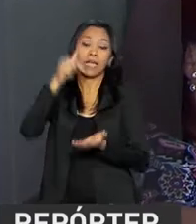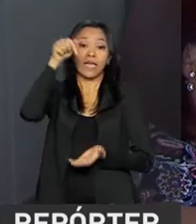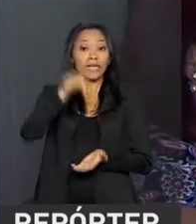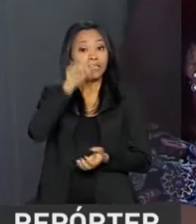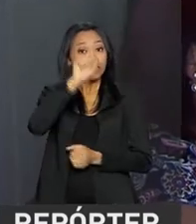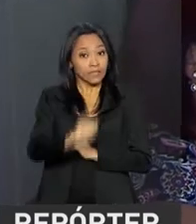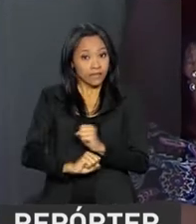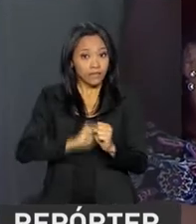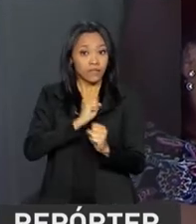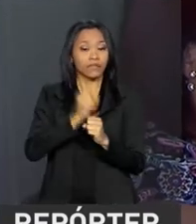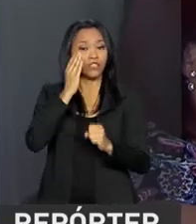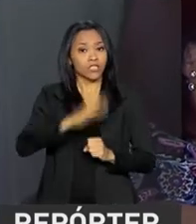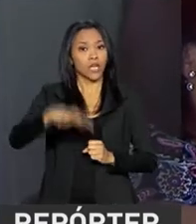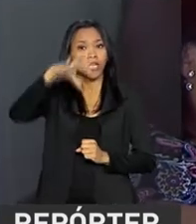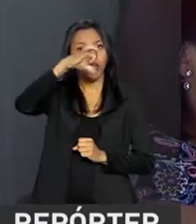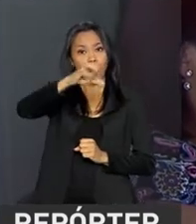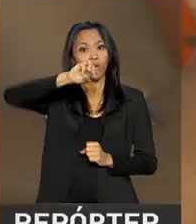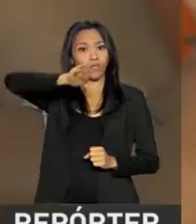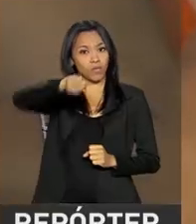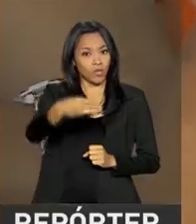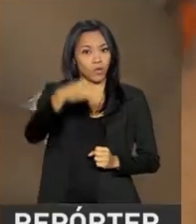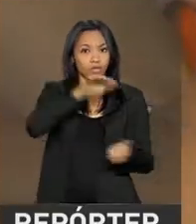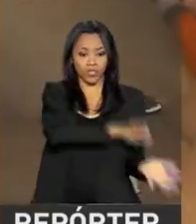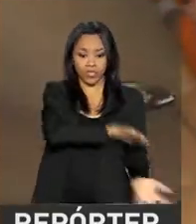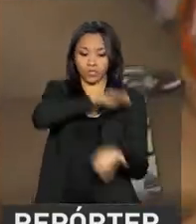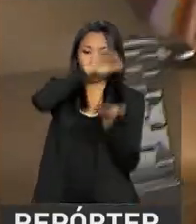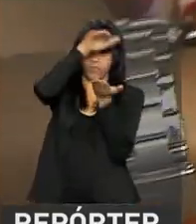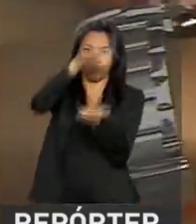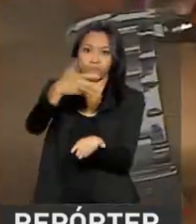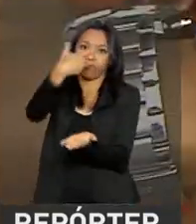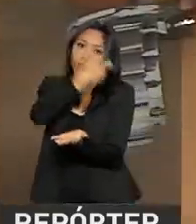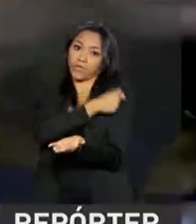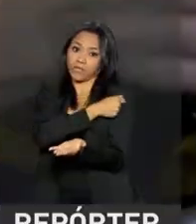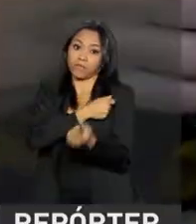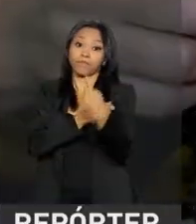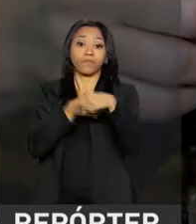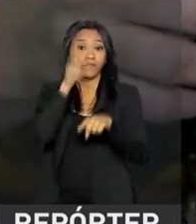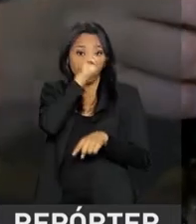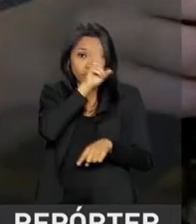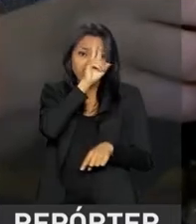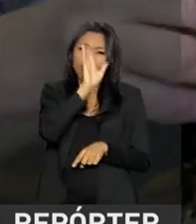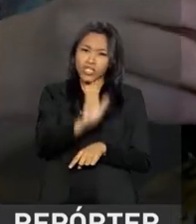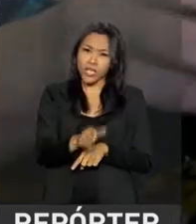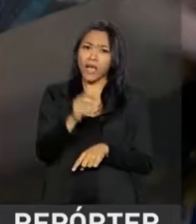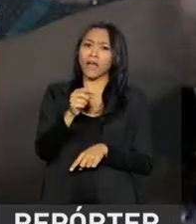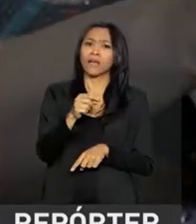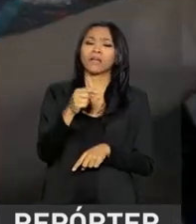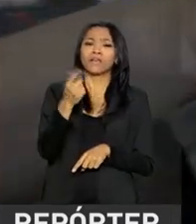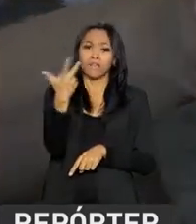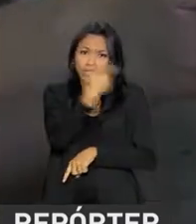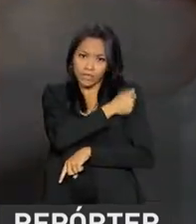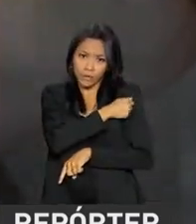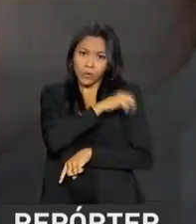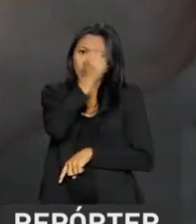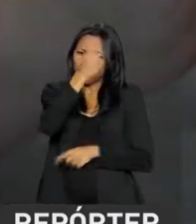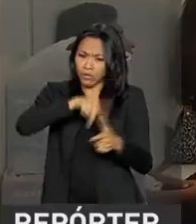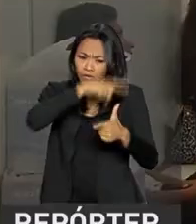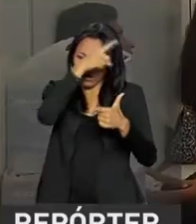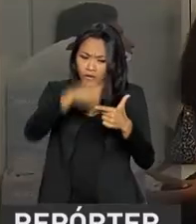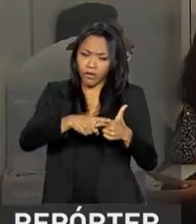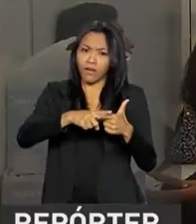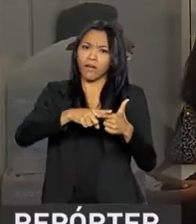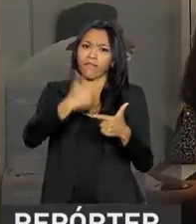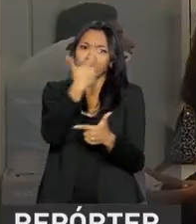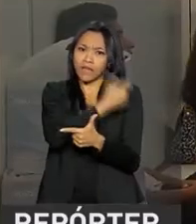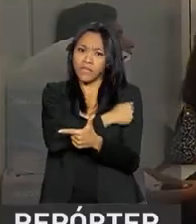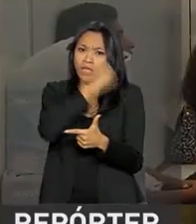já foram enviadas 9 milhões de doses. Mas é bom lembrar que quem já recebeu a vacina alguma vez na vida não precisa se vacinar novamente. As